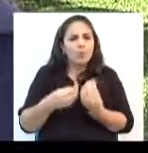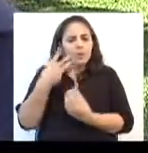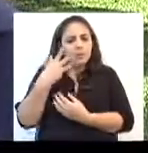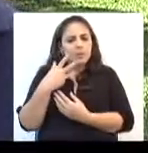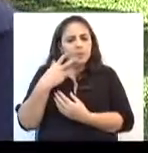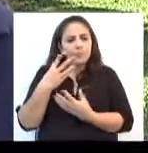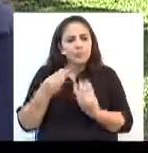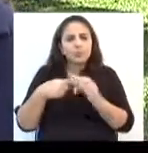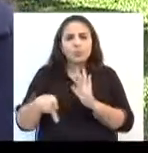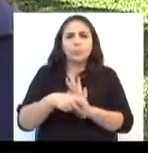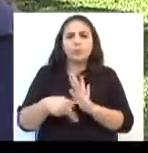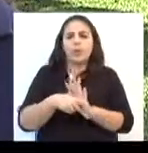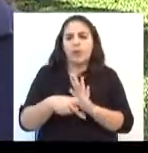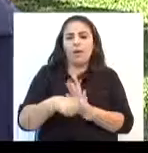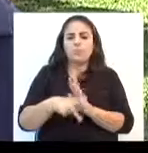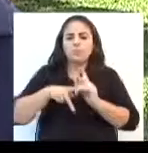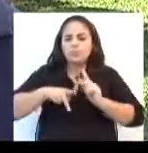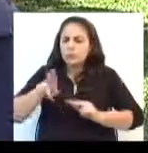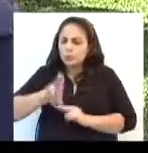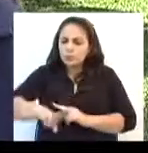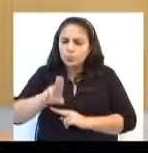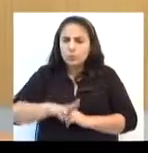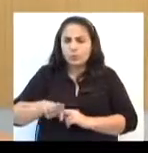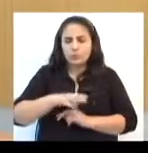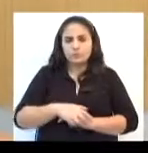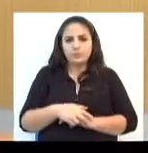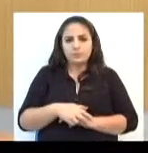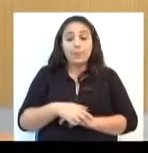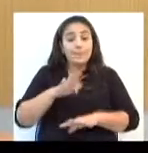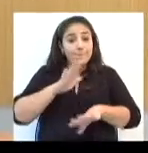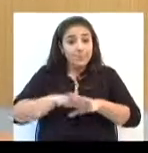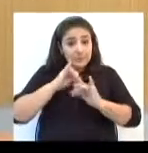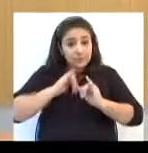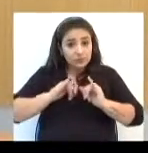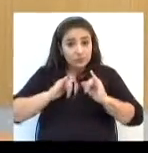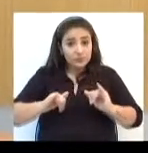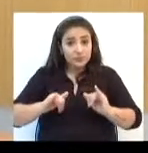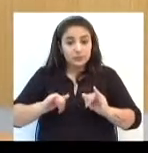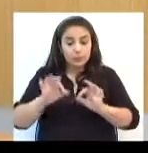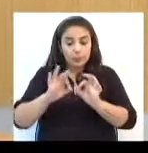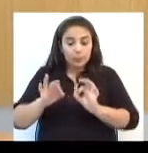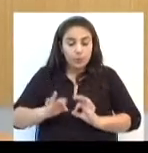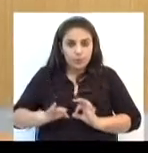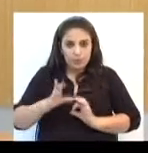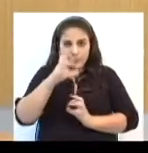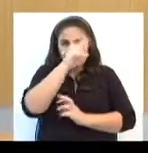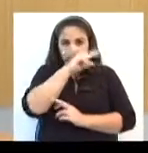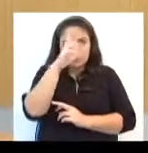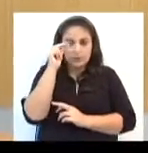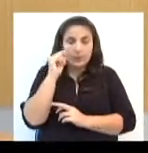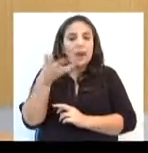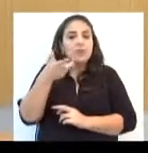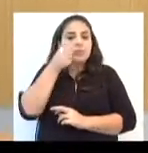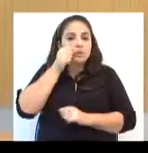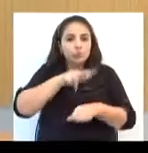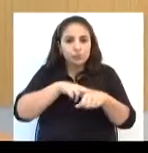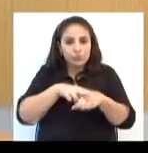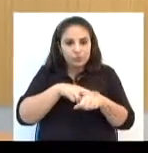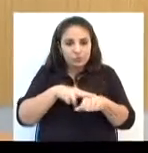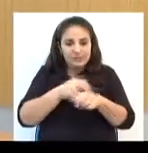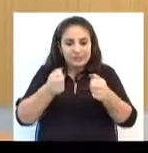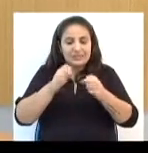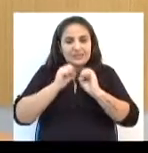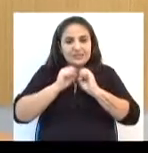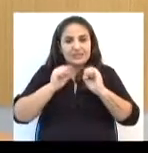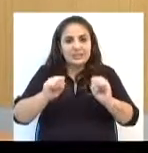bastante apropriada pelo público local, né? Mais informações sobre o programa municipal Adote o Verde